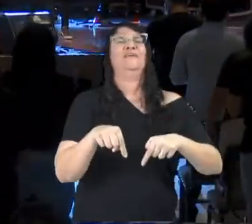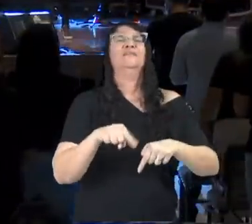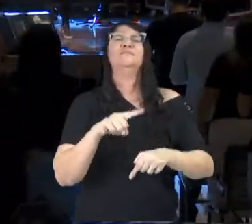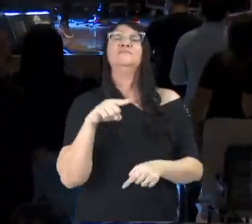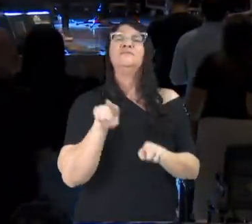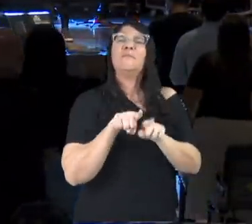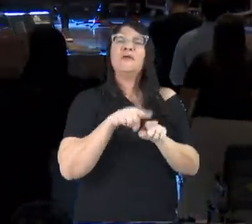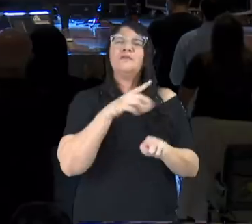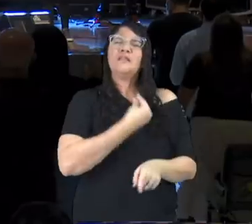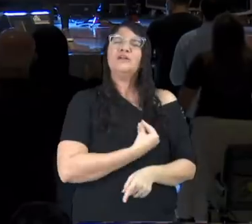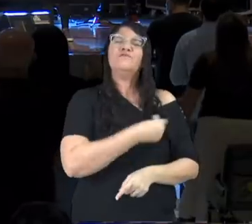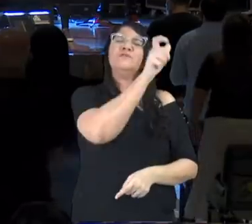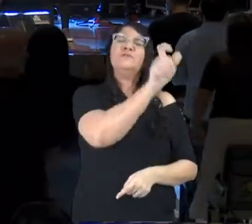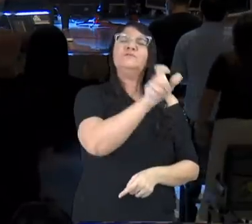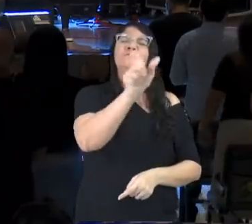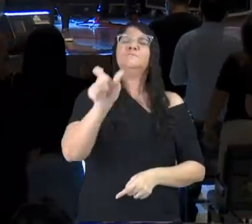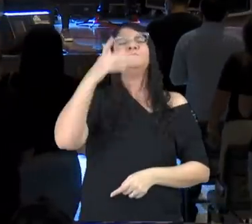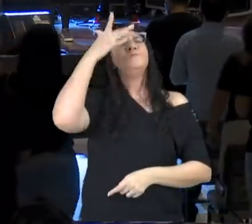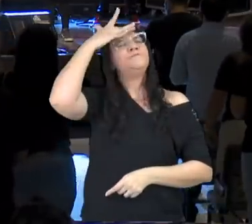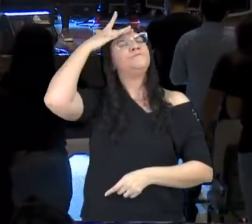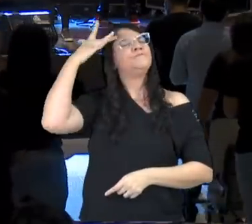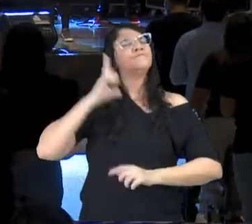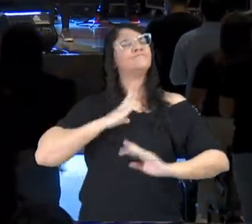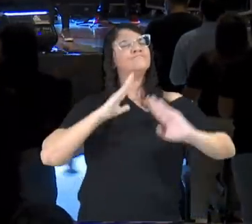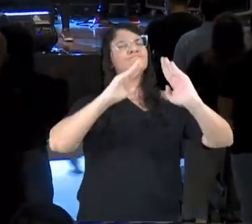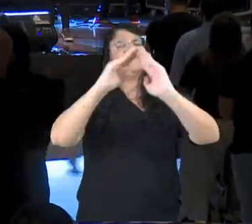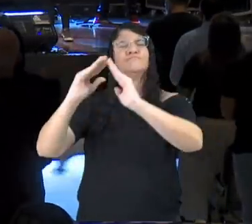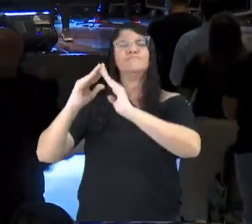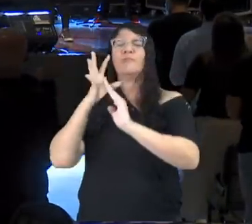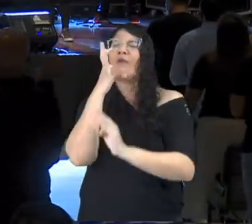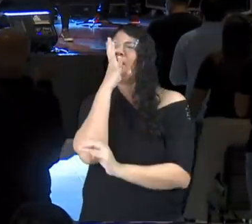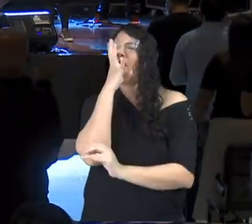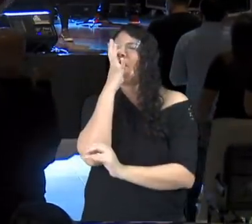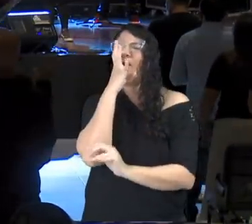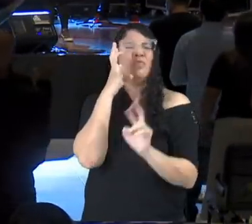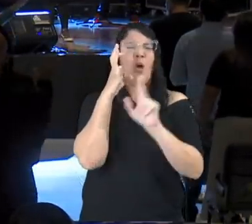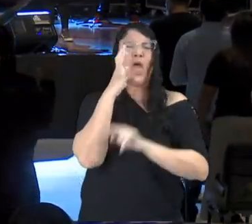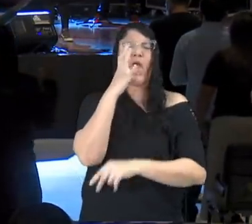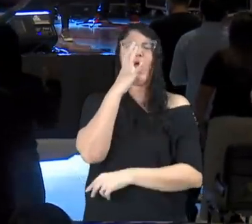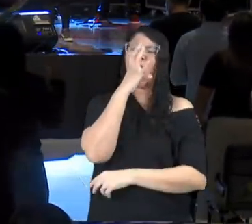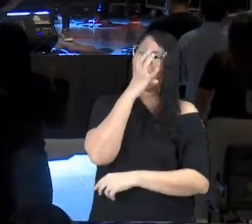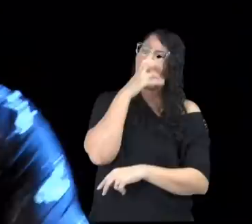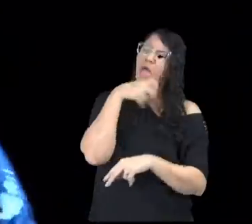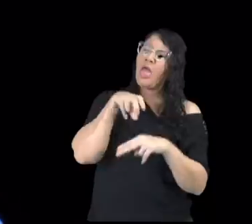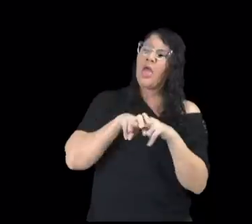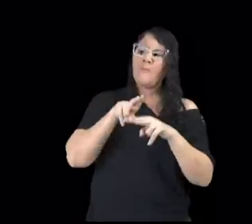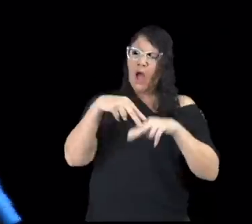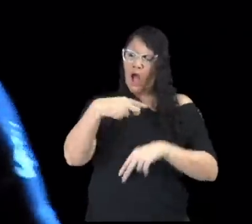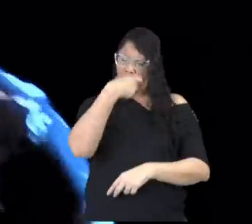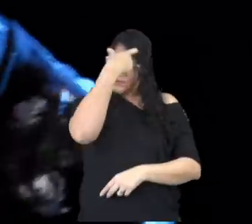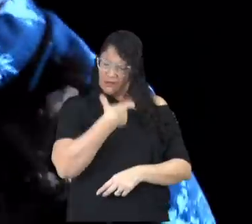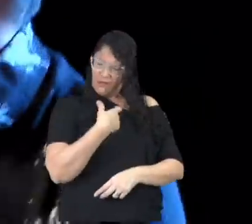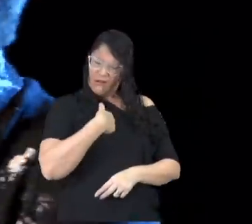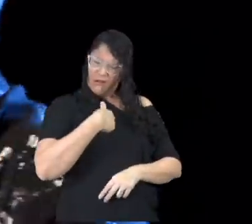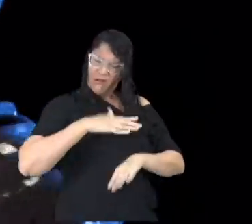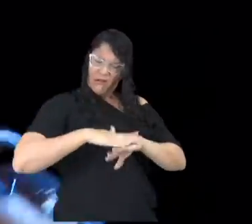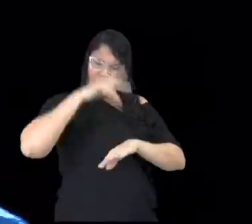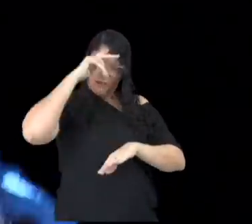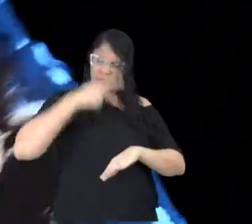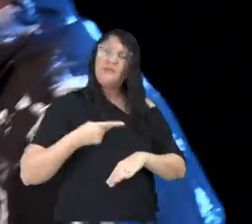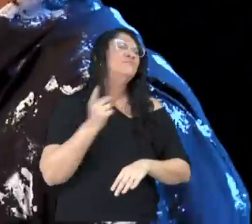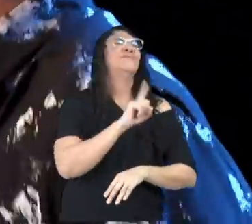está agora, Pai, nos assistindo. Não nos assistindo, Pai, não por nós, mas por ti. Não pelo que